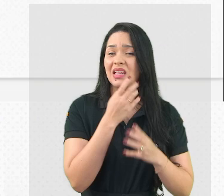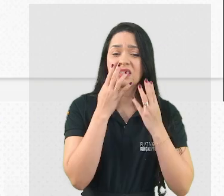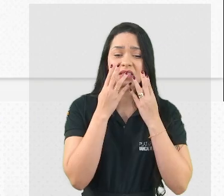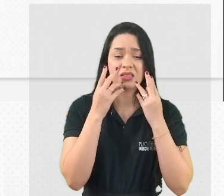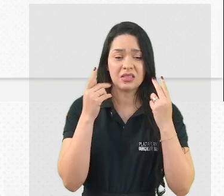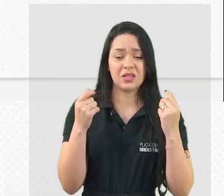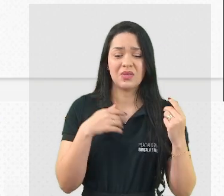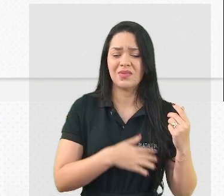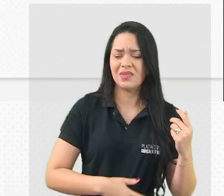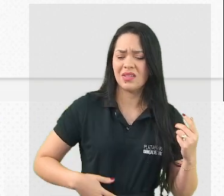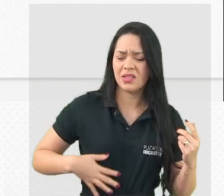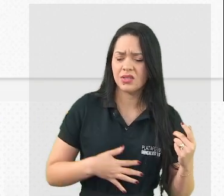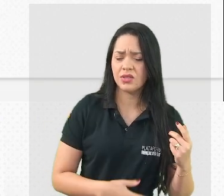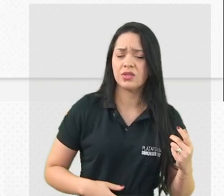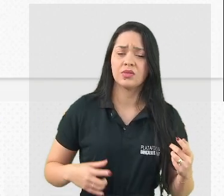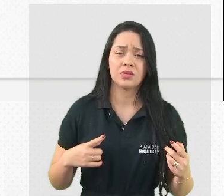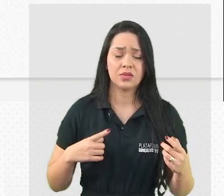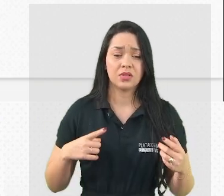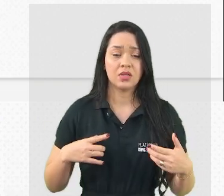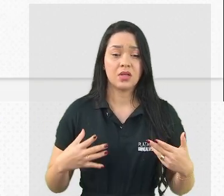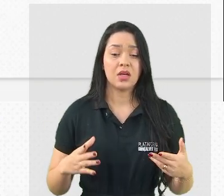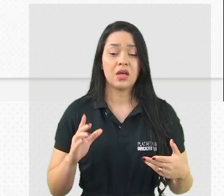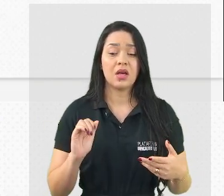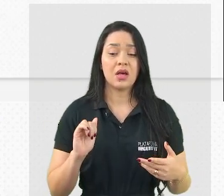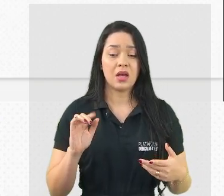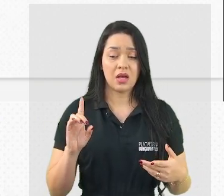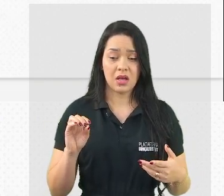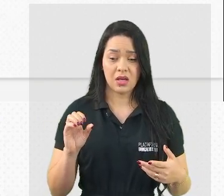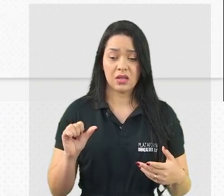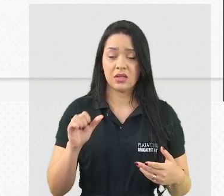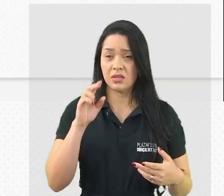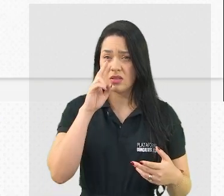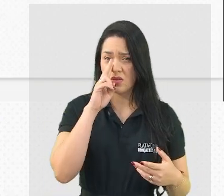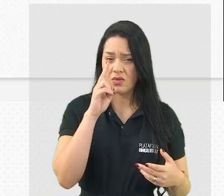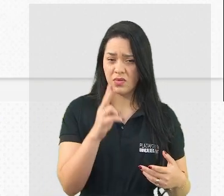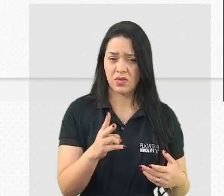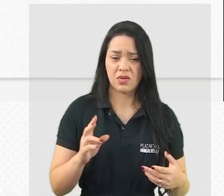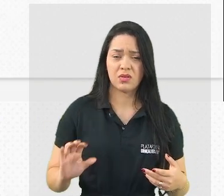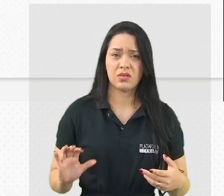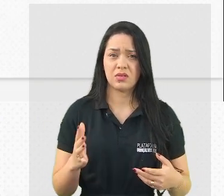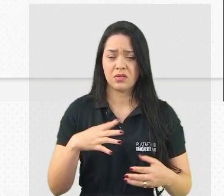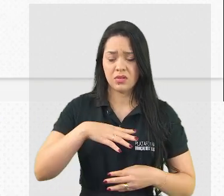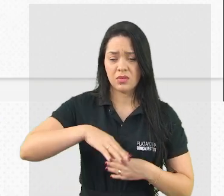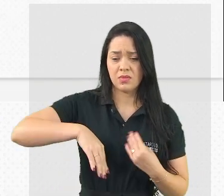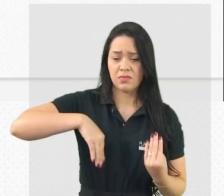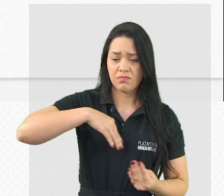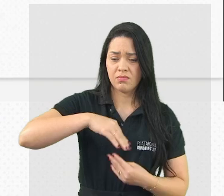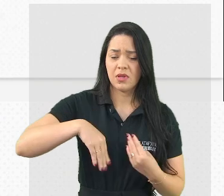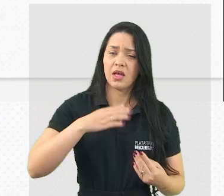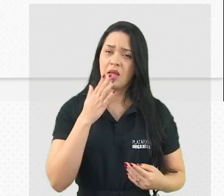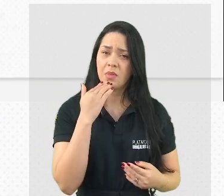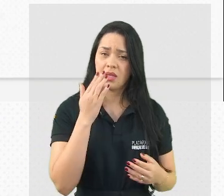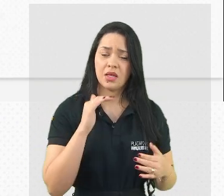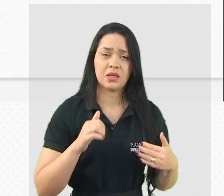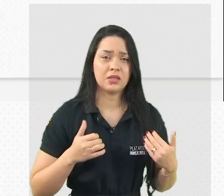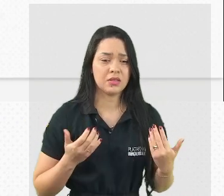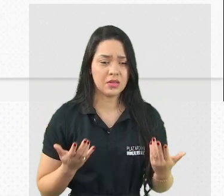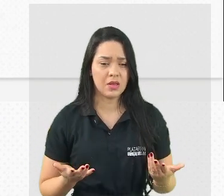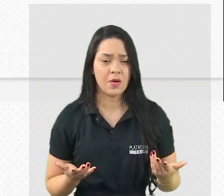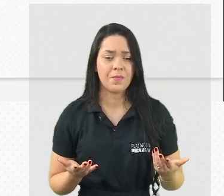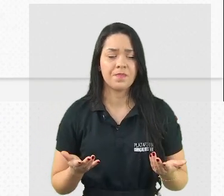nosso intestino ele tem ácidos que são muito fortes para realizar a digestão alimentar. Então, quando esses